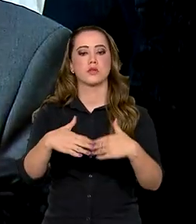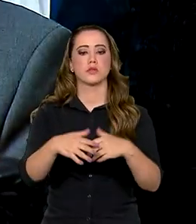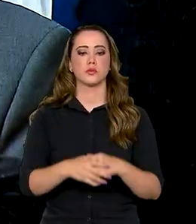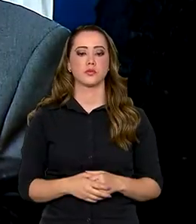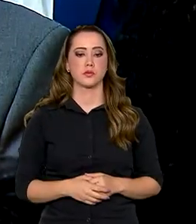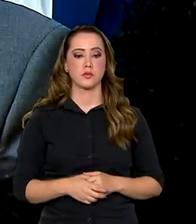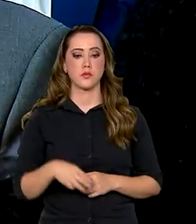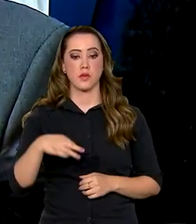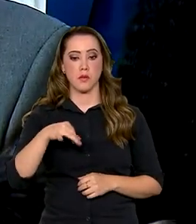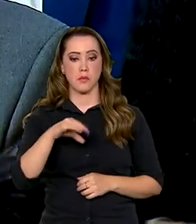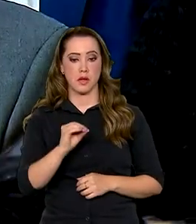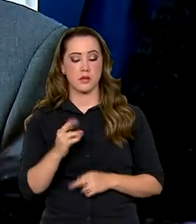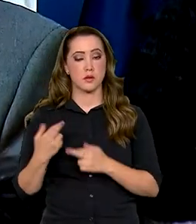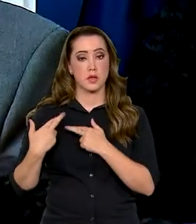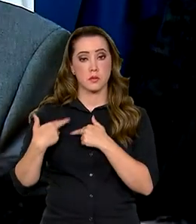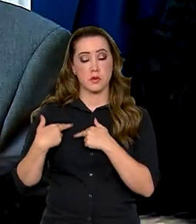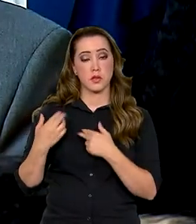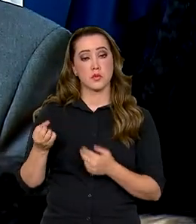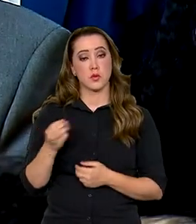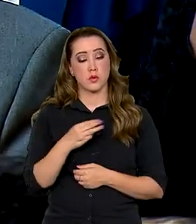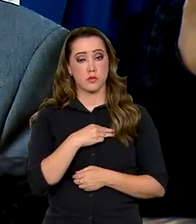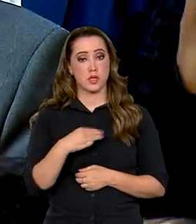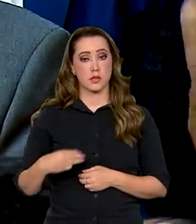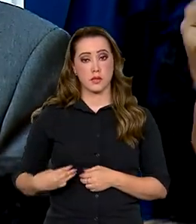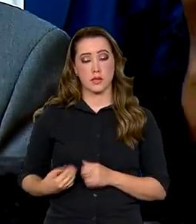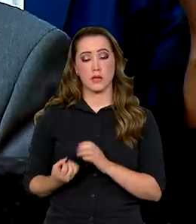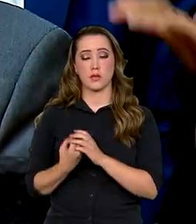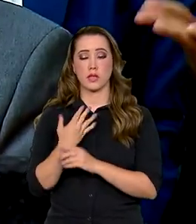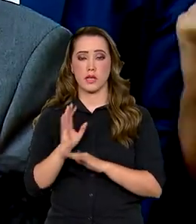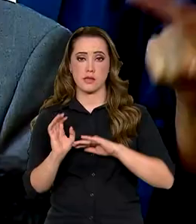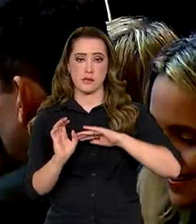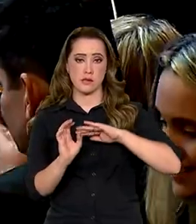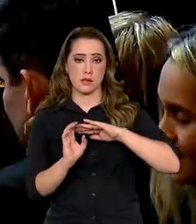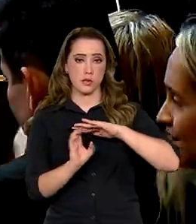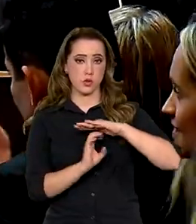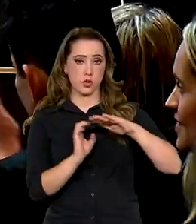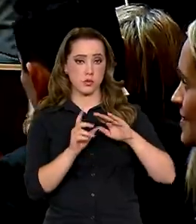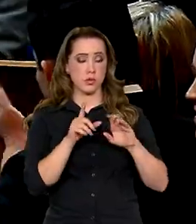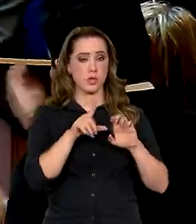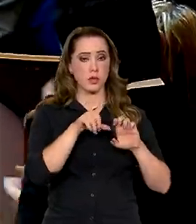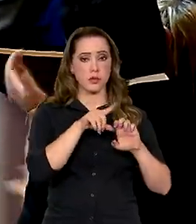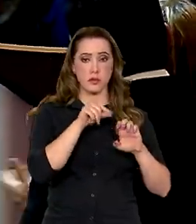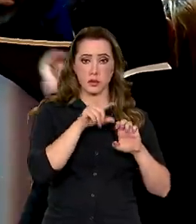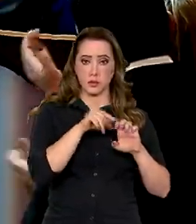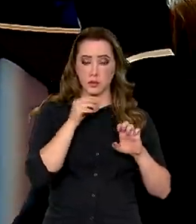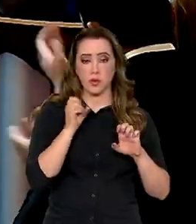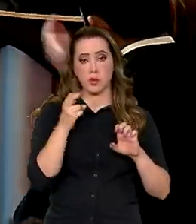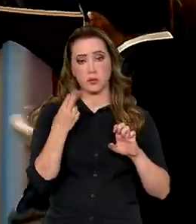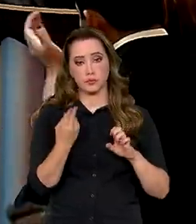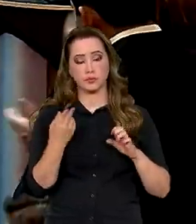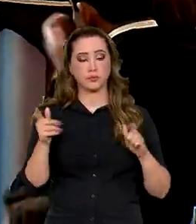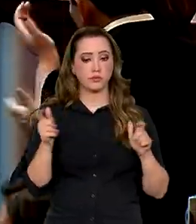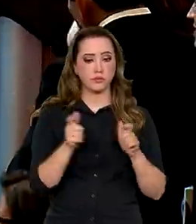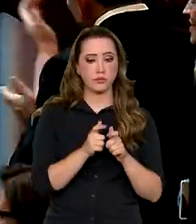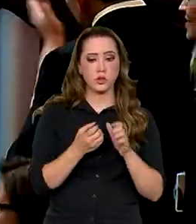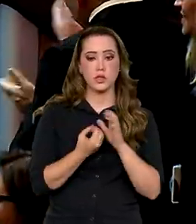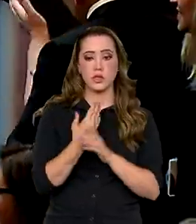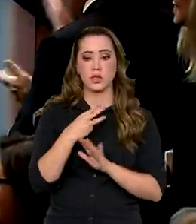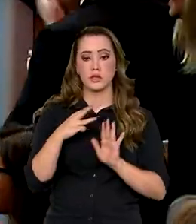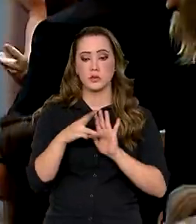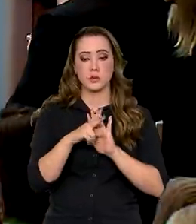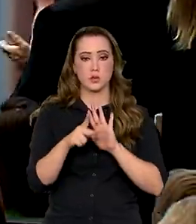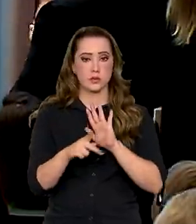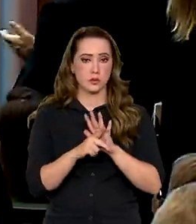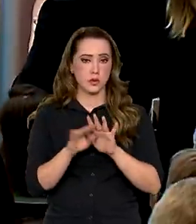Márcio França assumiu o Ministério do Empreendedorismo, da Microempresa e da Empresa de Pequeno Porte, criado por medida